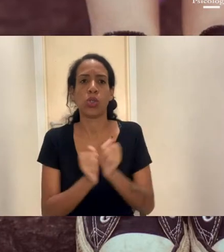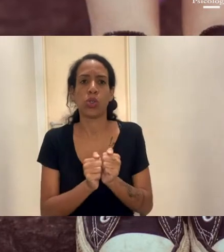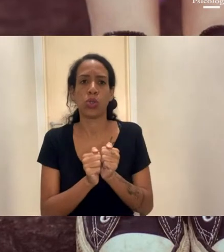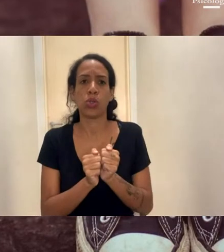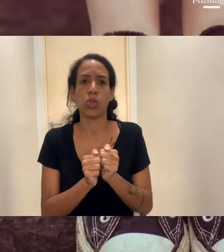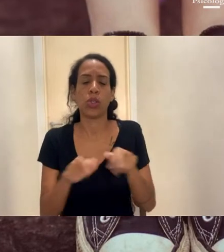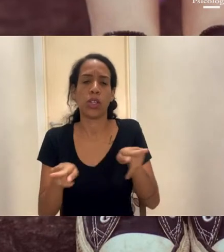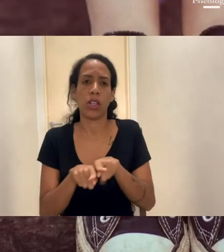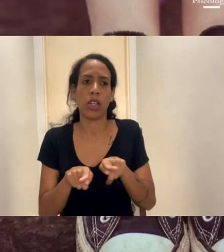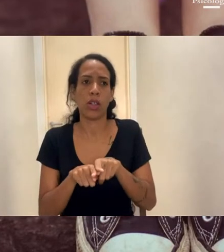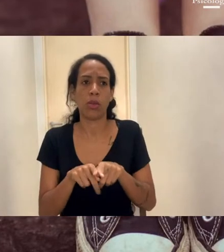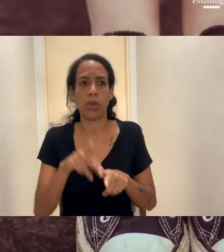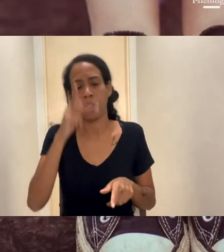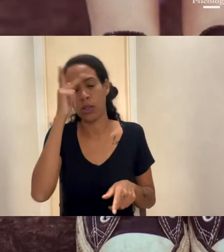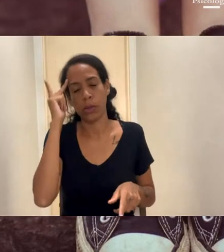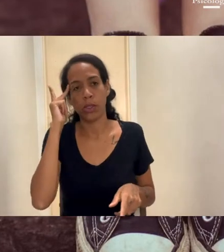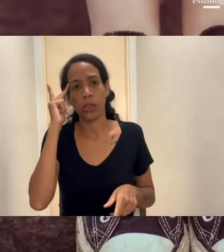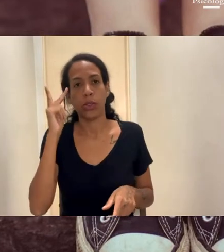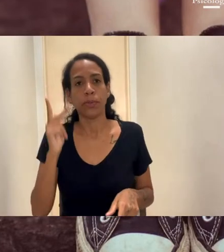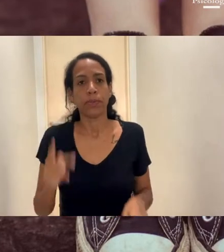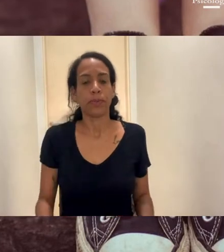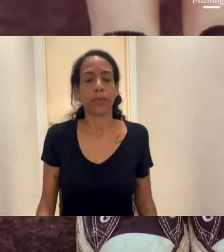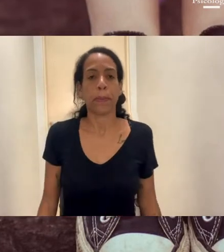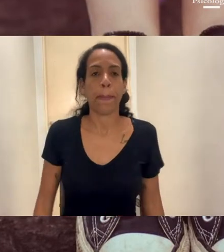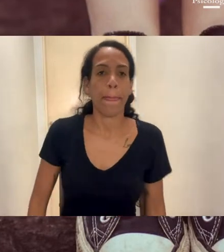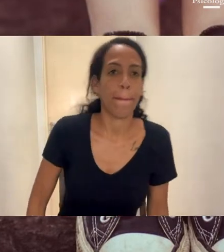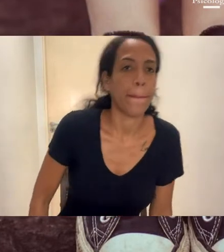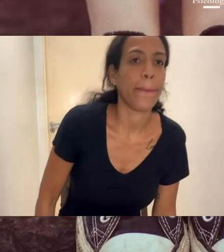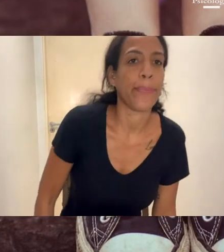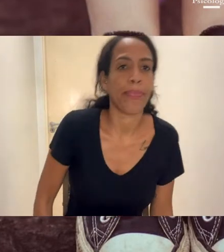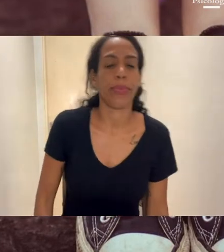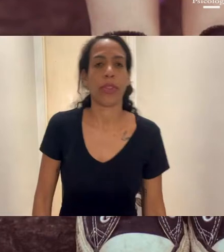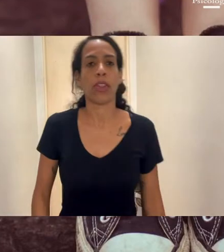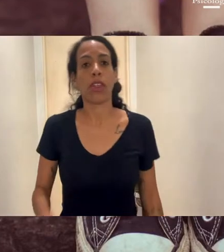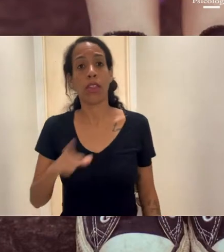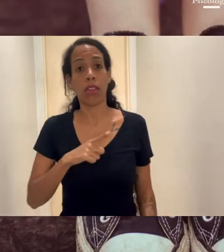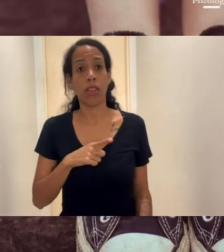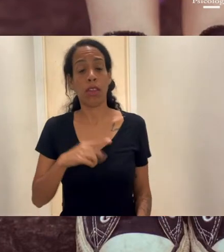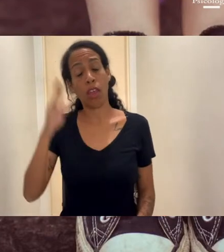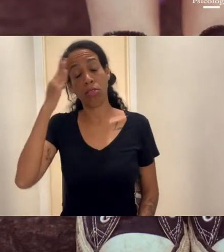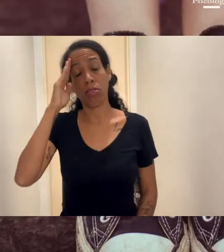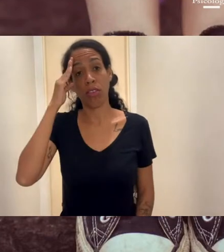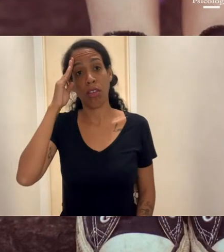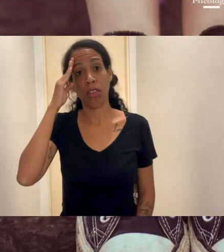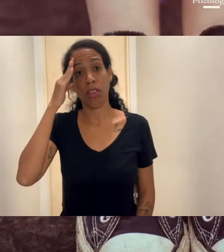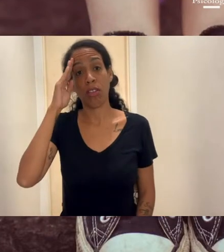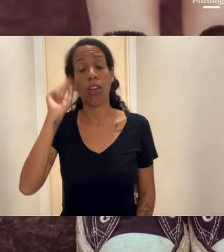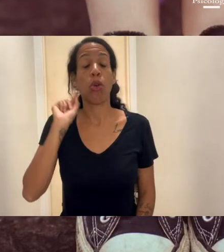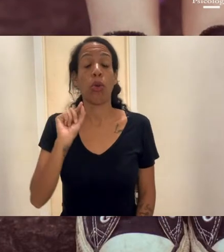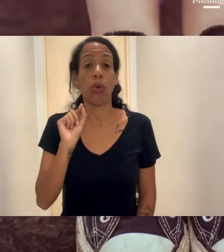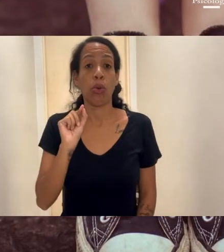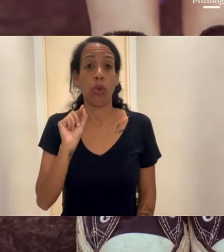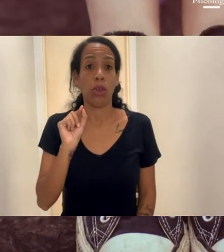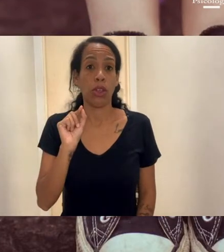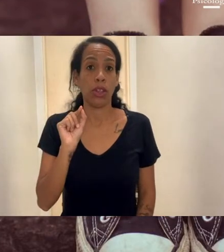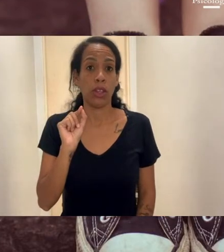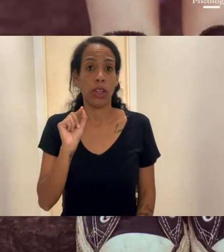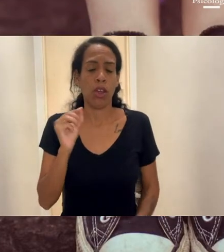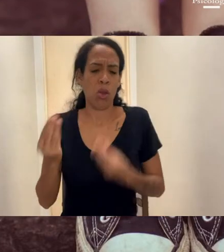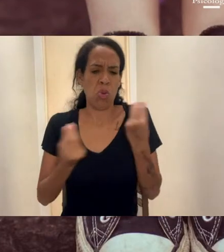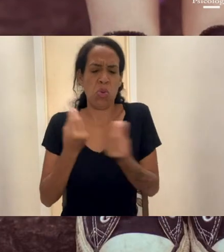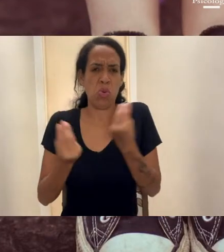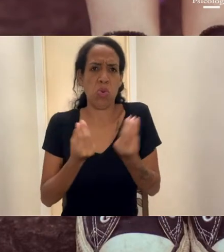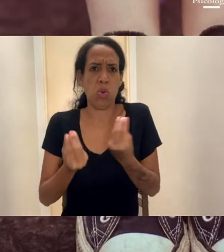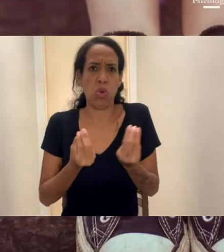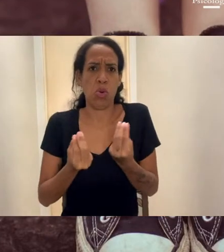agentes socioeducativos, né, na tentativa de entender ali como é que se dá